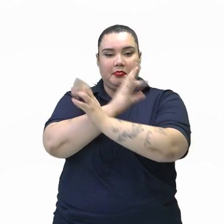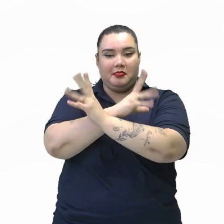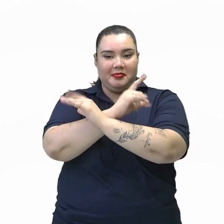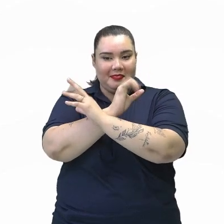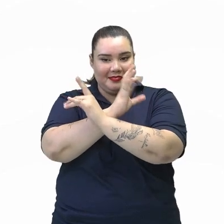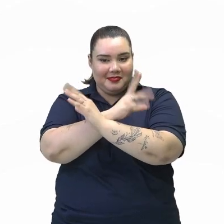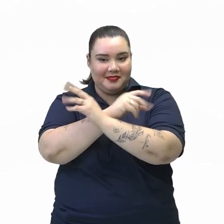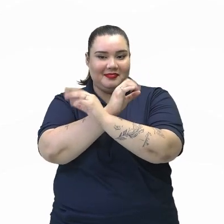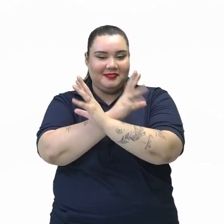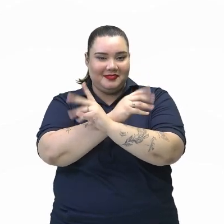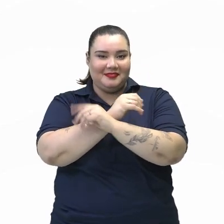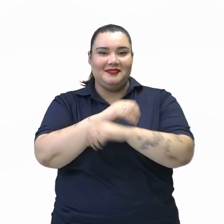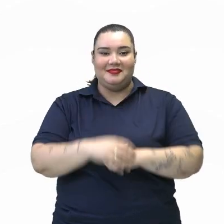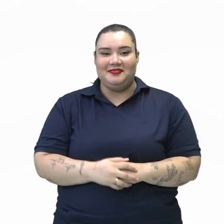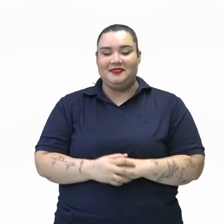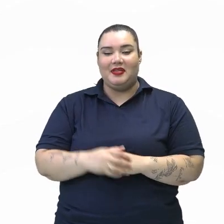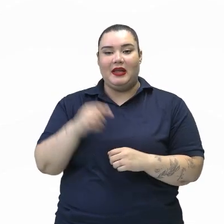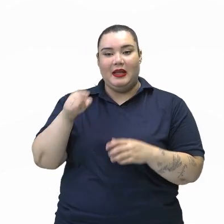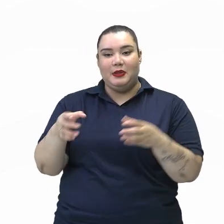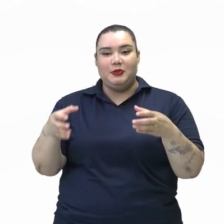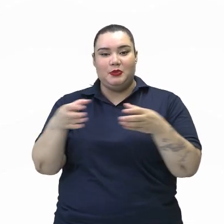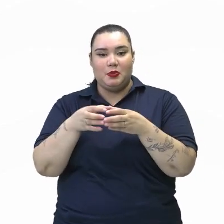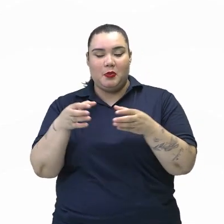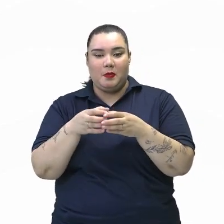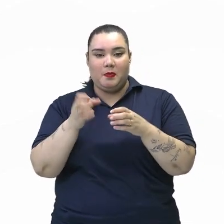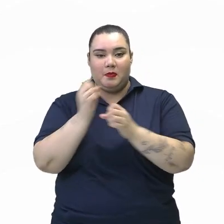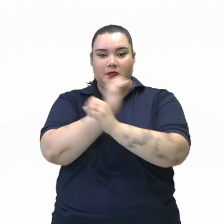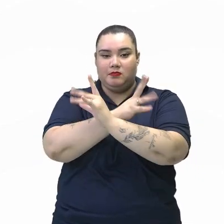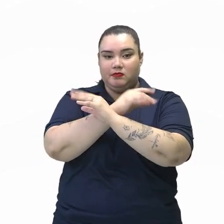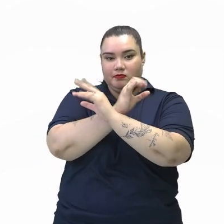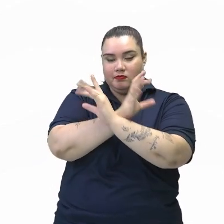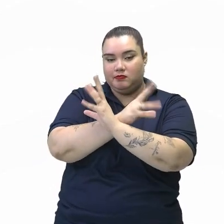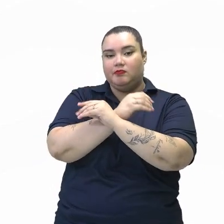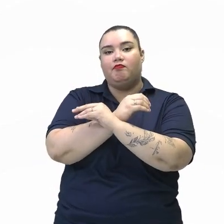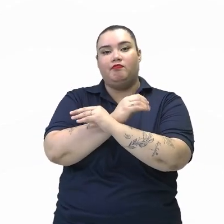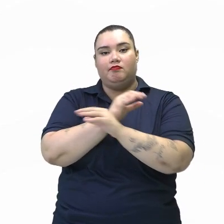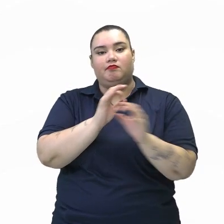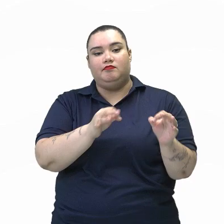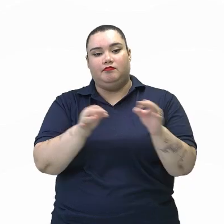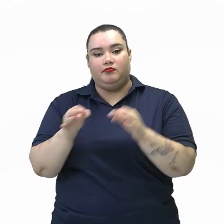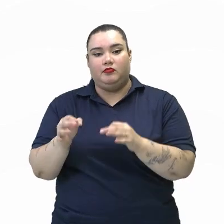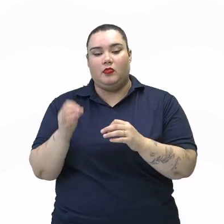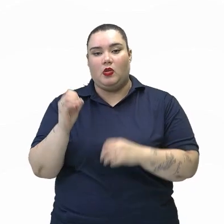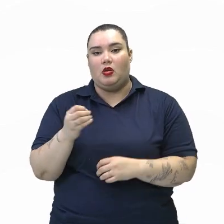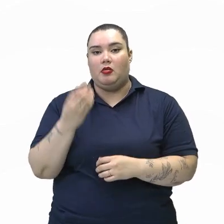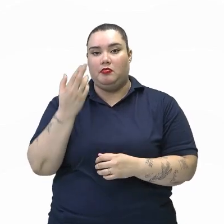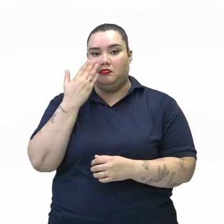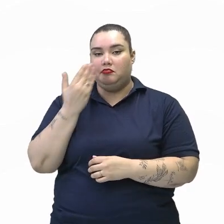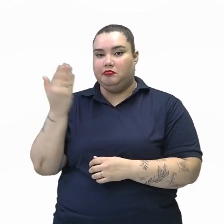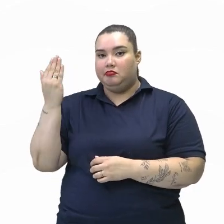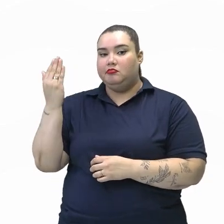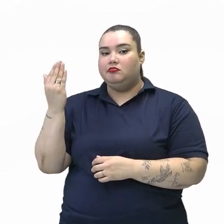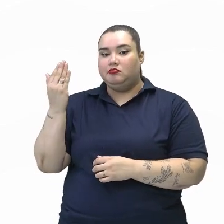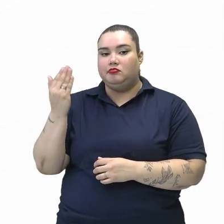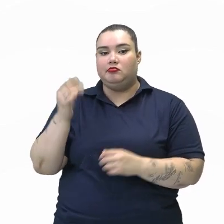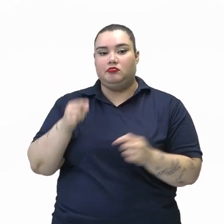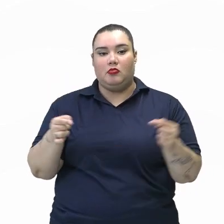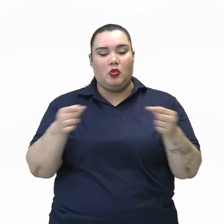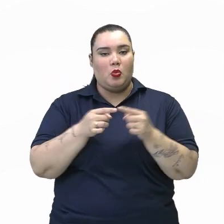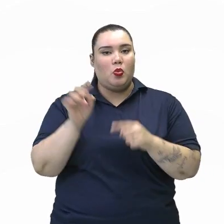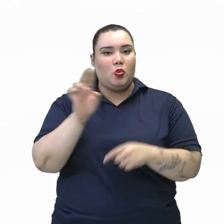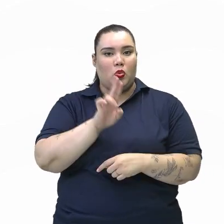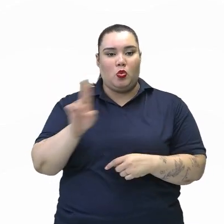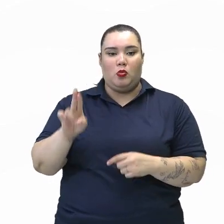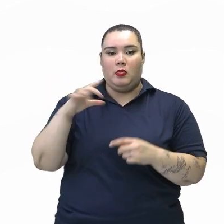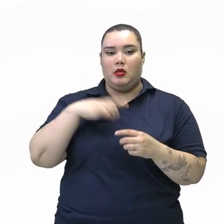plantas. Então, o reino das plantas, ou o reino plantae, né, ou também reino vegetal, não está errado